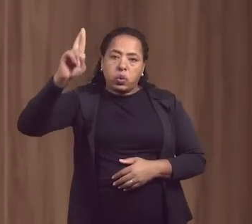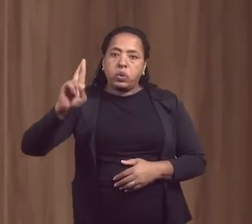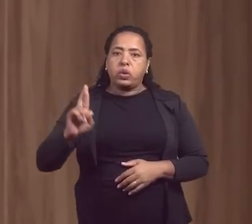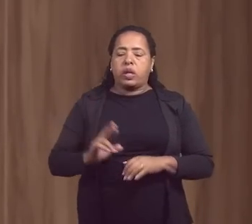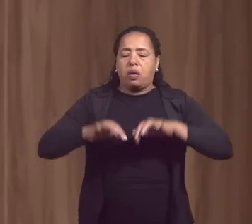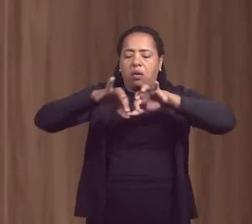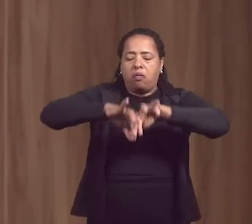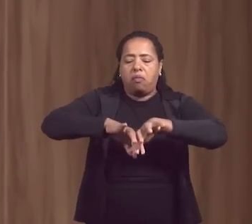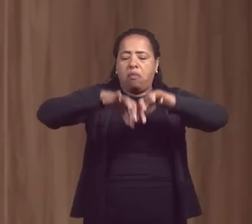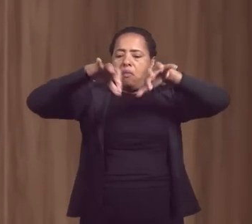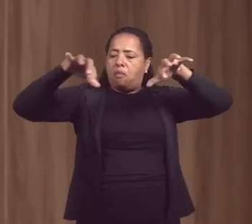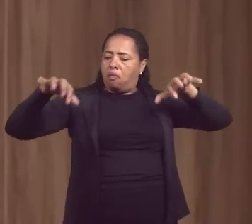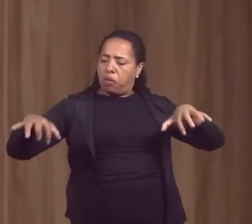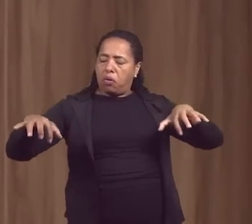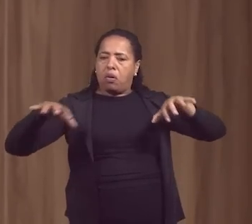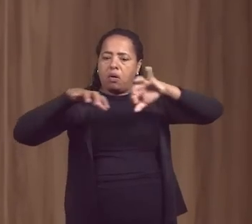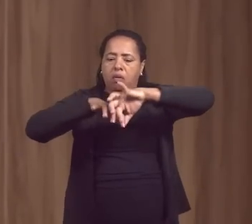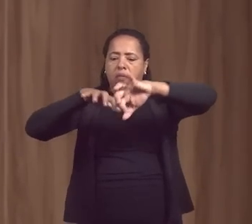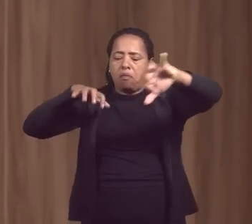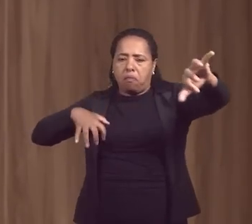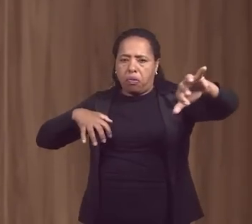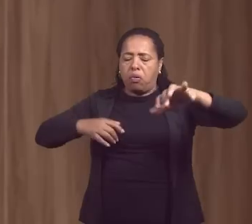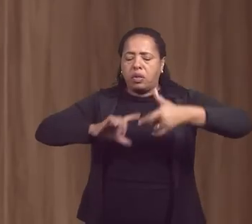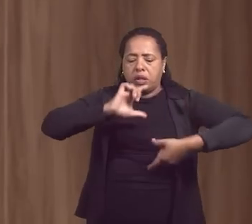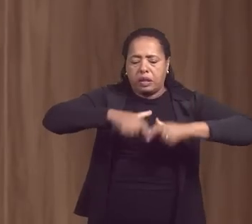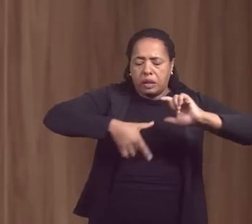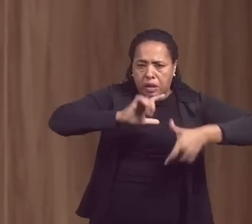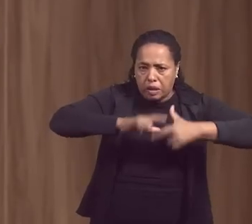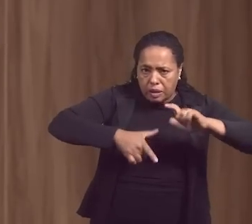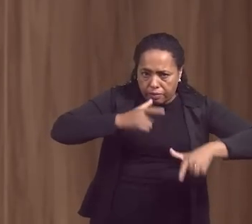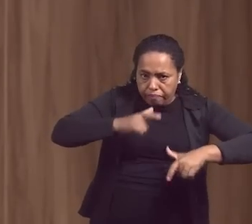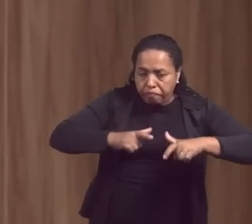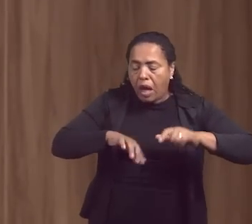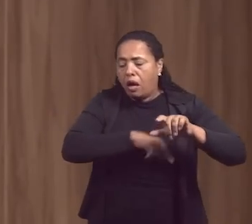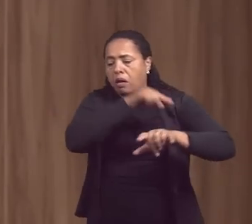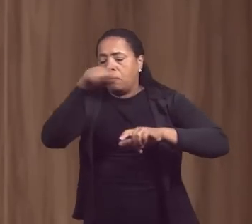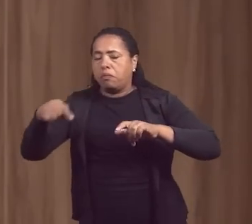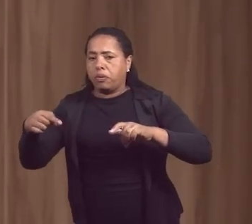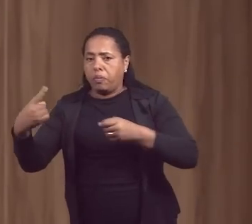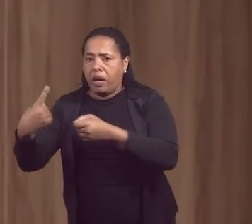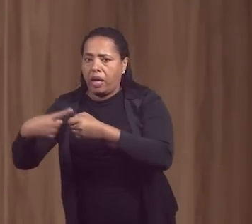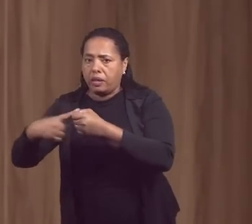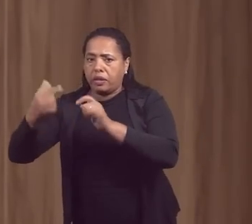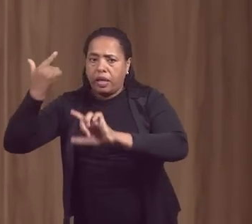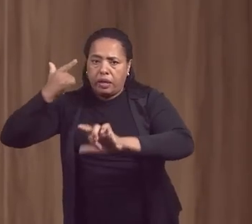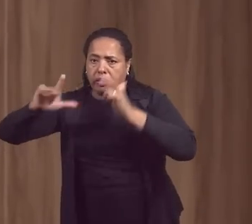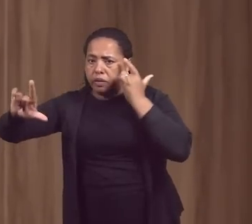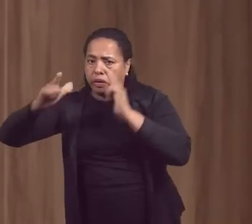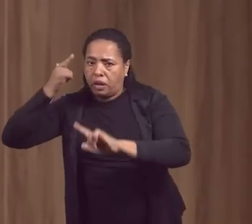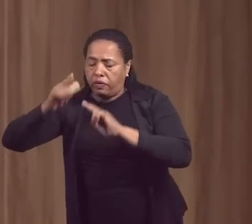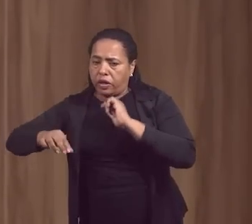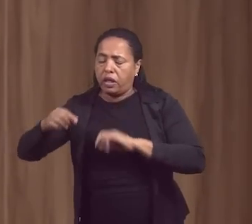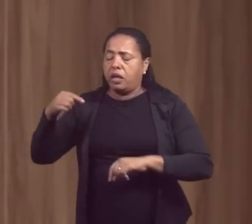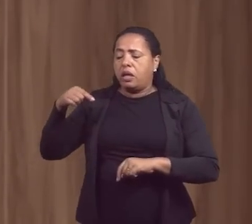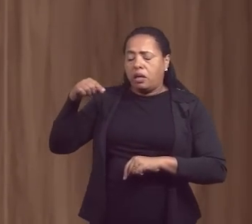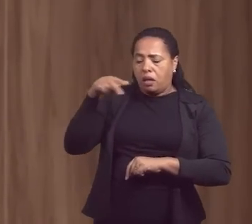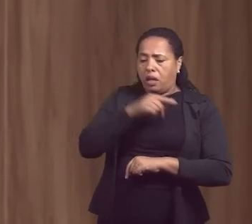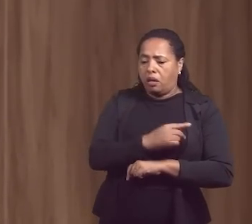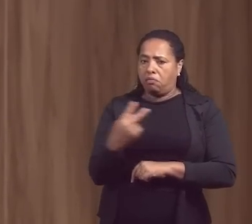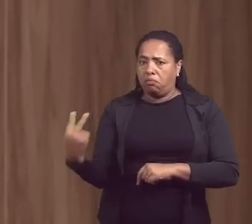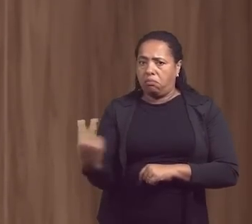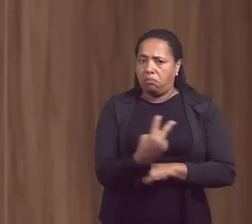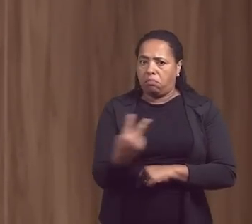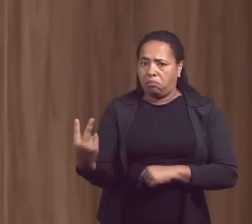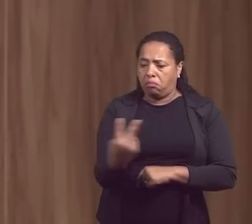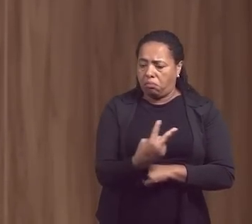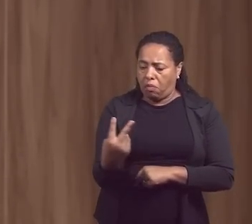levitas, separa da possessão toda de Israel a cidade dos levitas, para que eles pudessem ter a possessão deles, porque eles iam